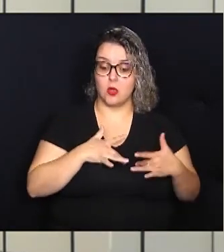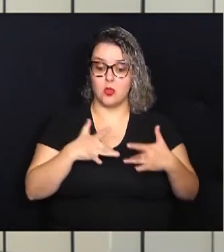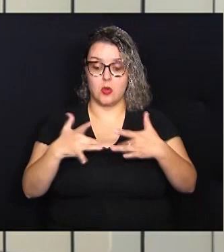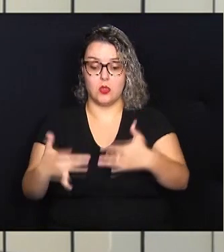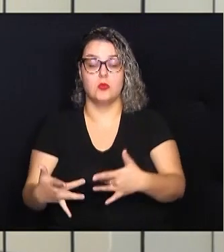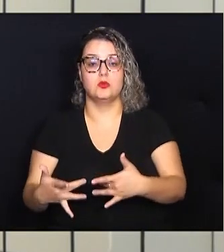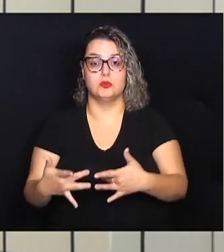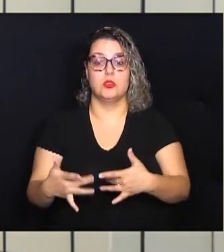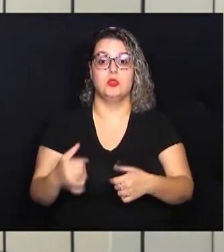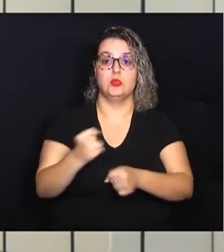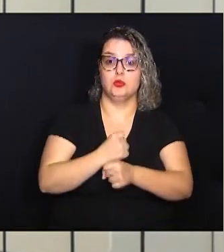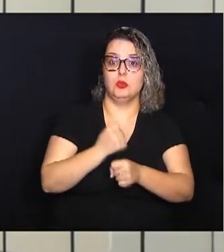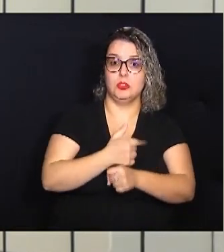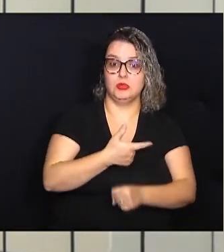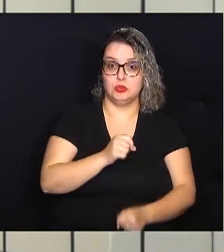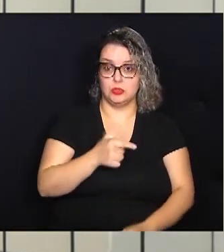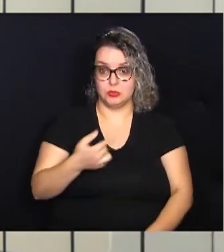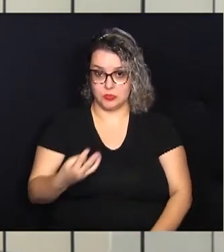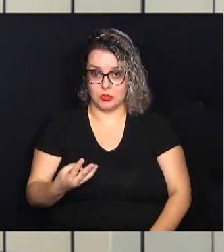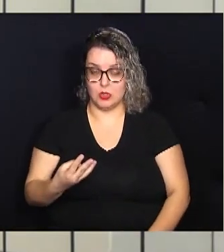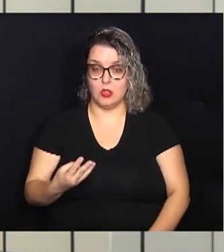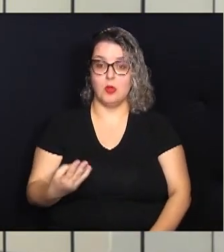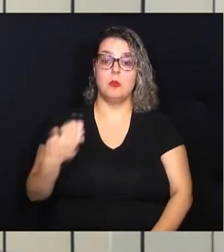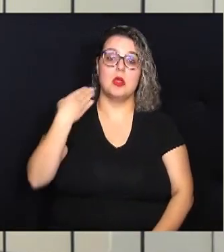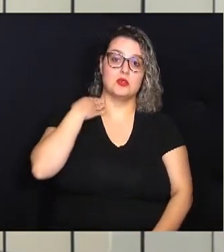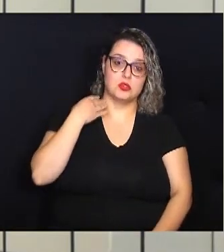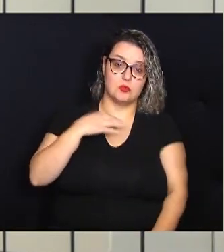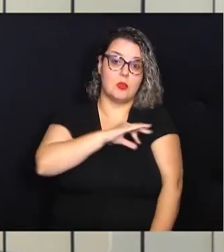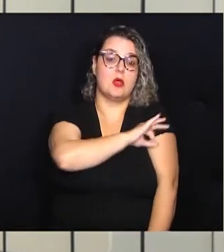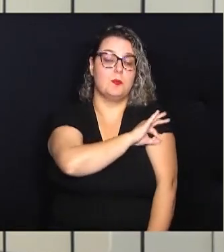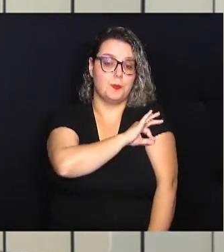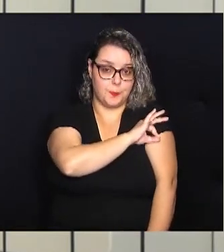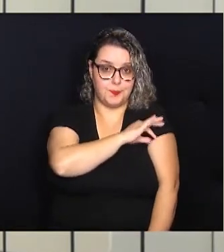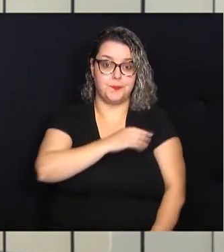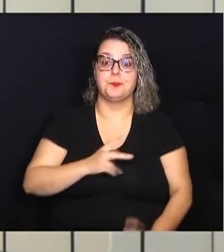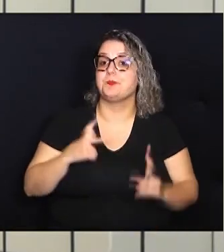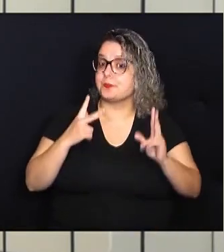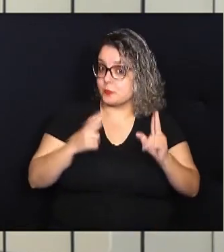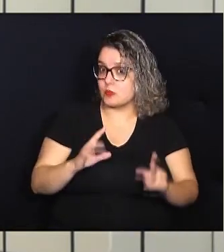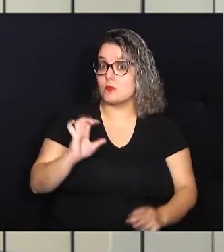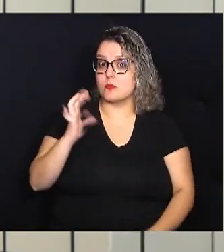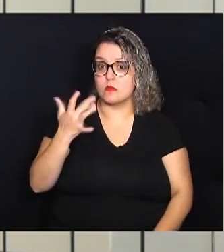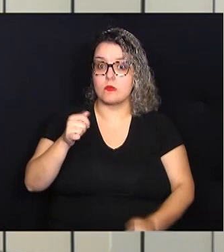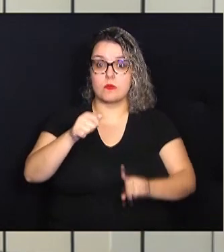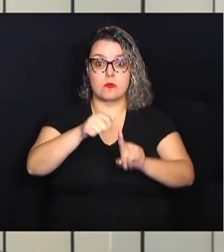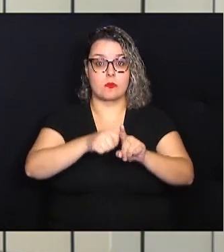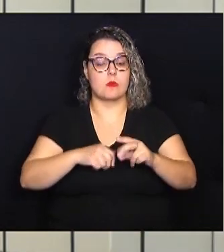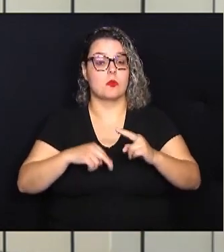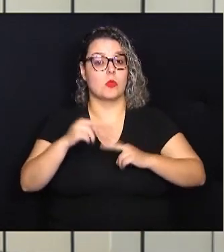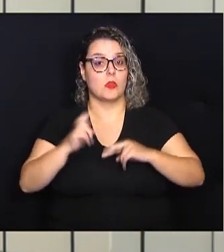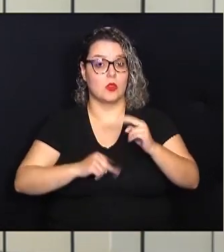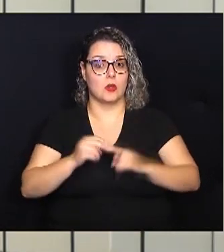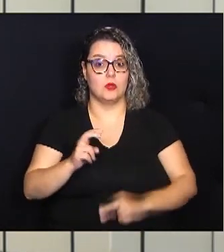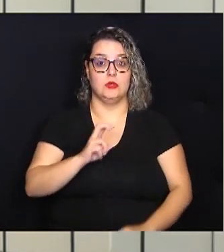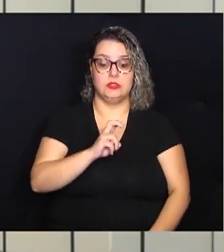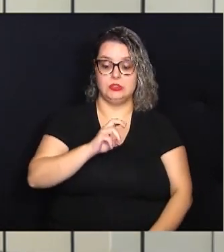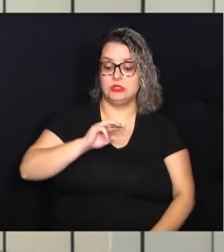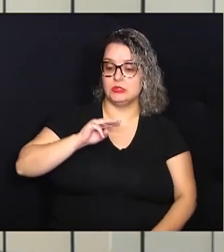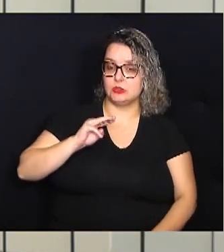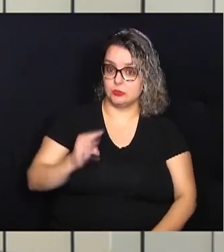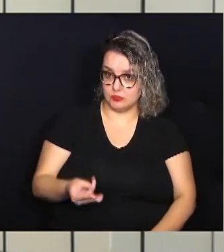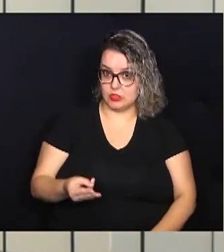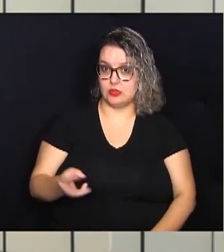de 2023 para os cofres da Prefeitura. Assim como ocorreu no mês de junho, foram 5 milhões